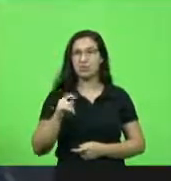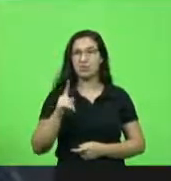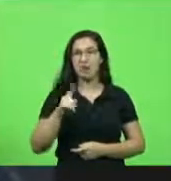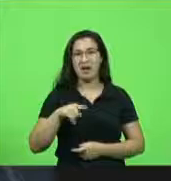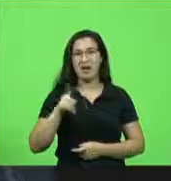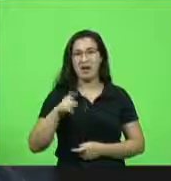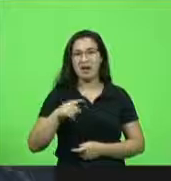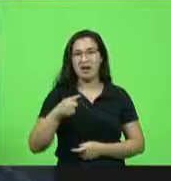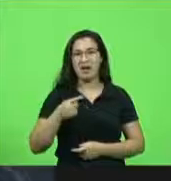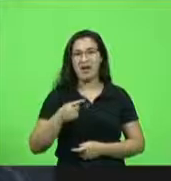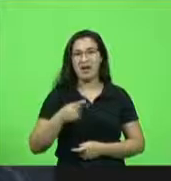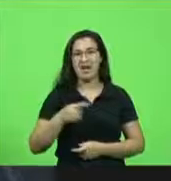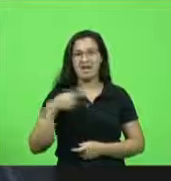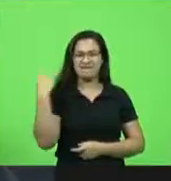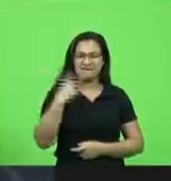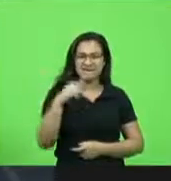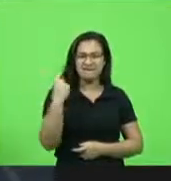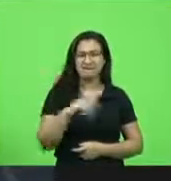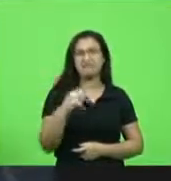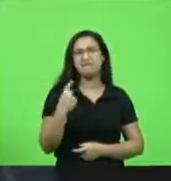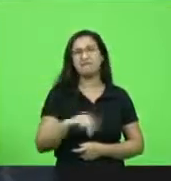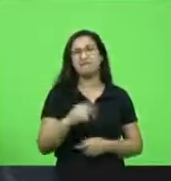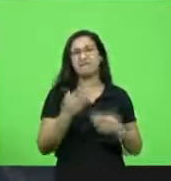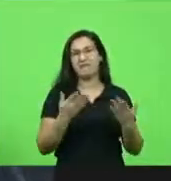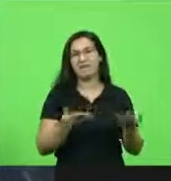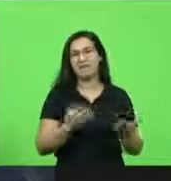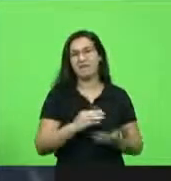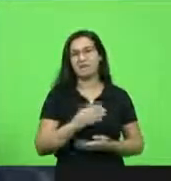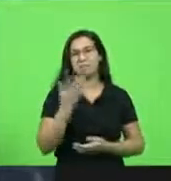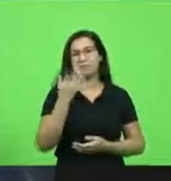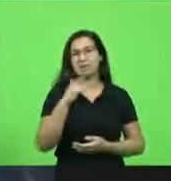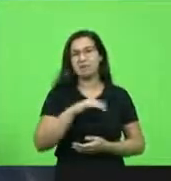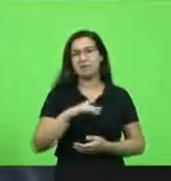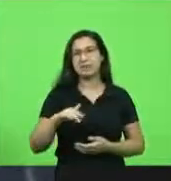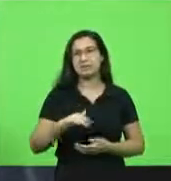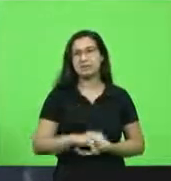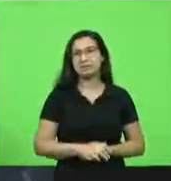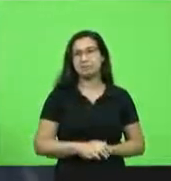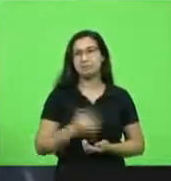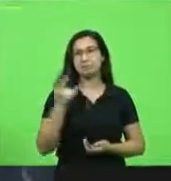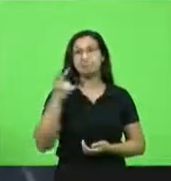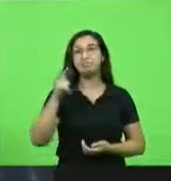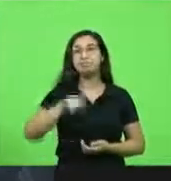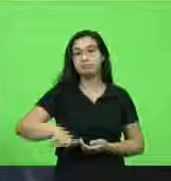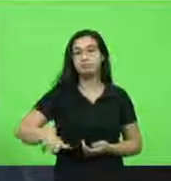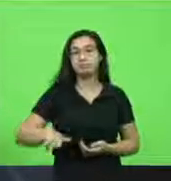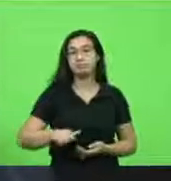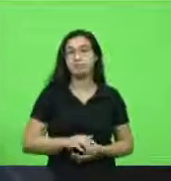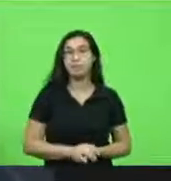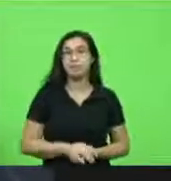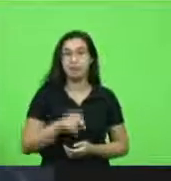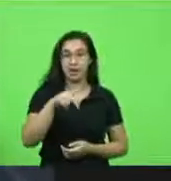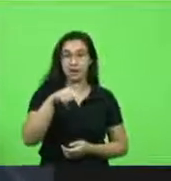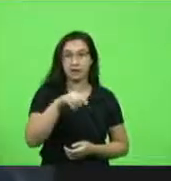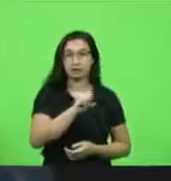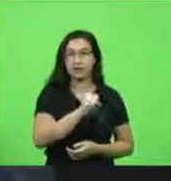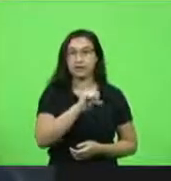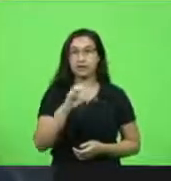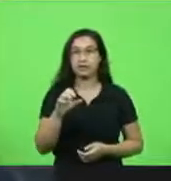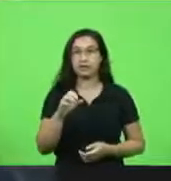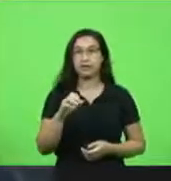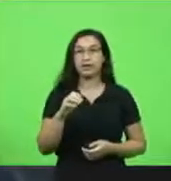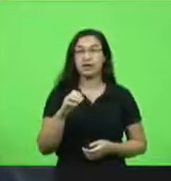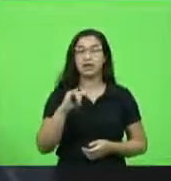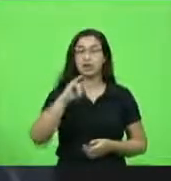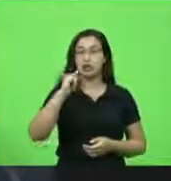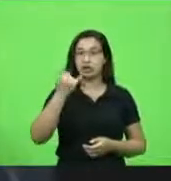seja, 2.890 crianças. Eu vou pegar um dado aqui mais próximo, né? Vamos fechando o ciclo. Santa Catarina, de janeiro de